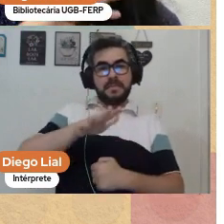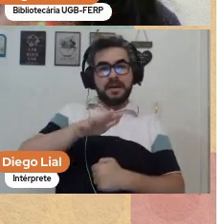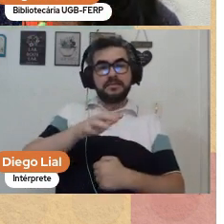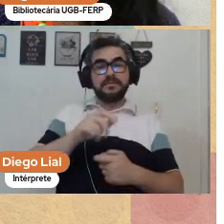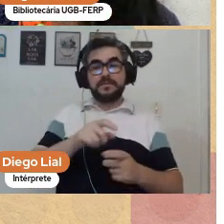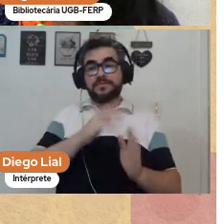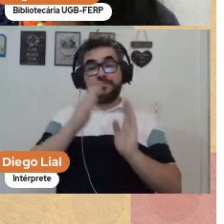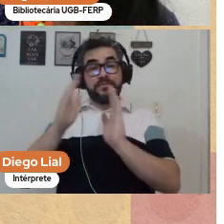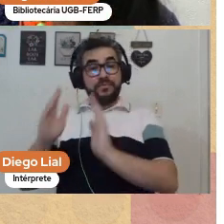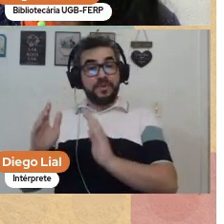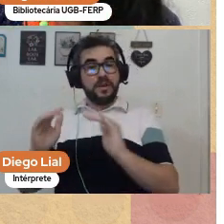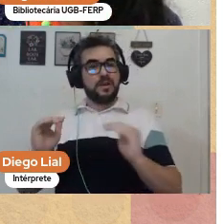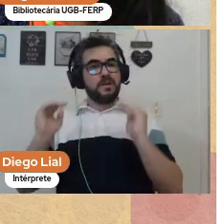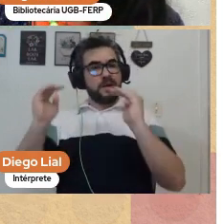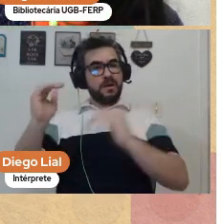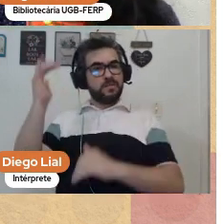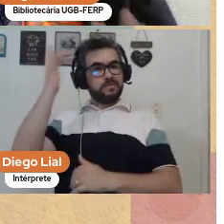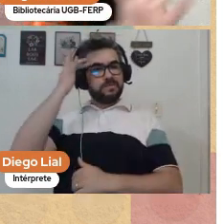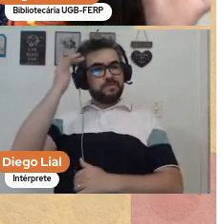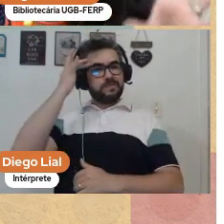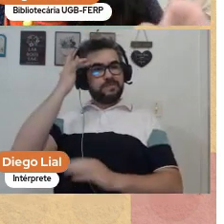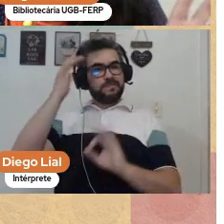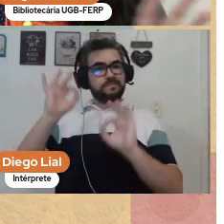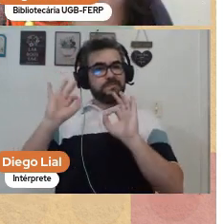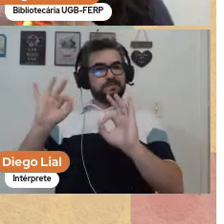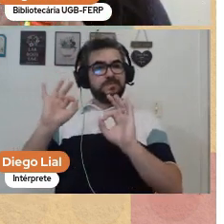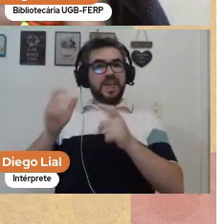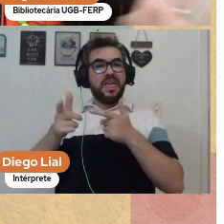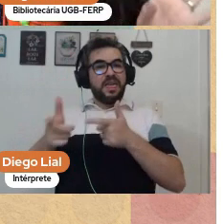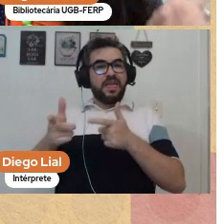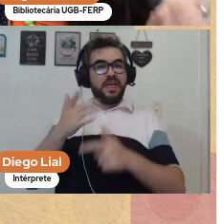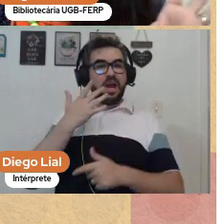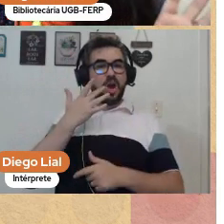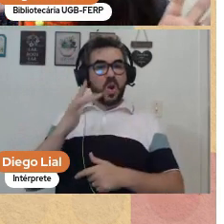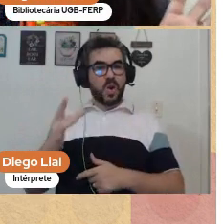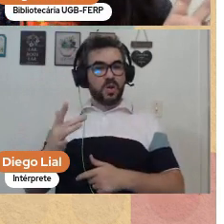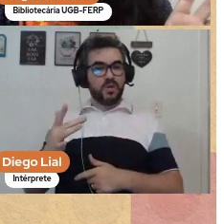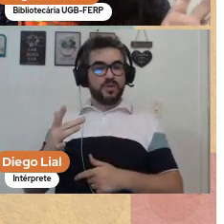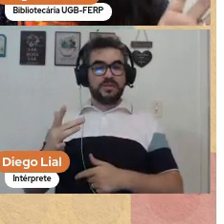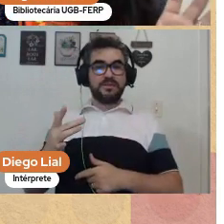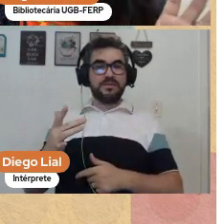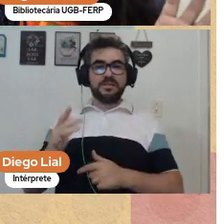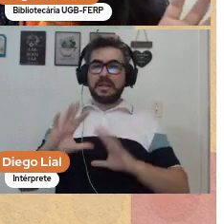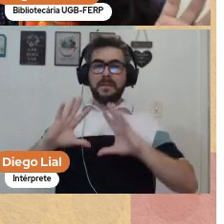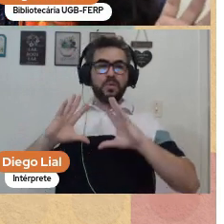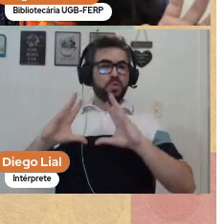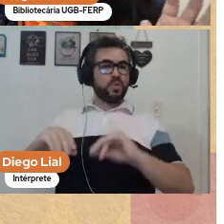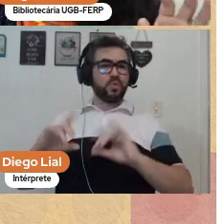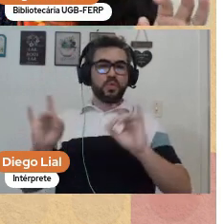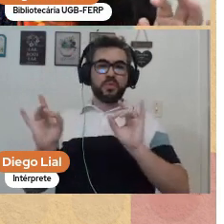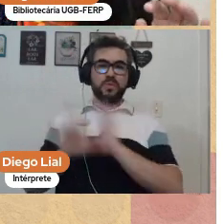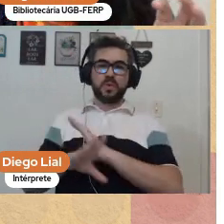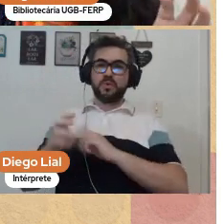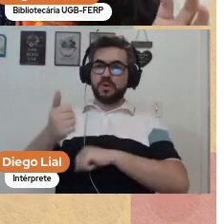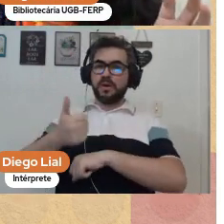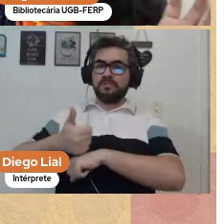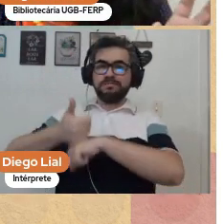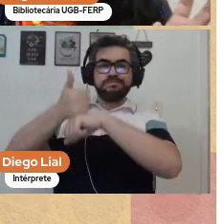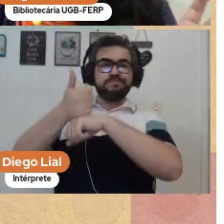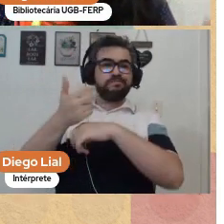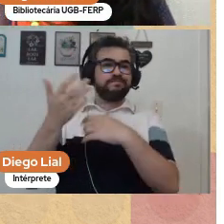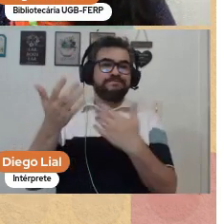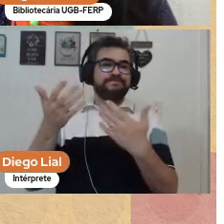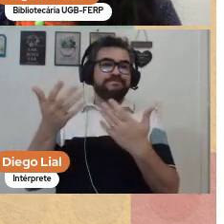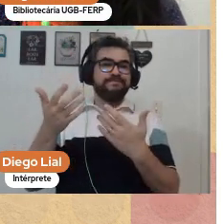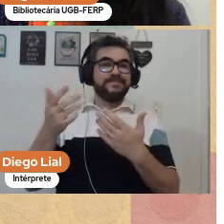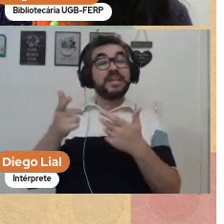os armazenamentos, com tudo, né? É o sonho dourado do arquivemática nível